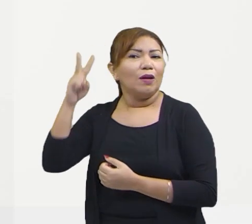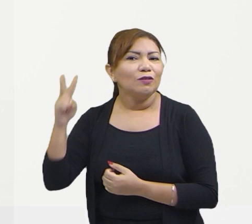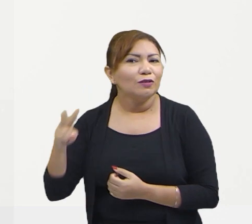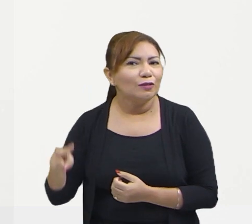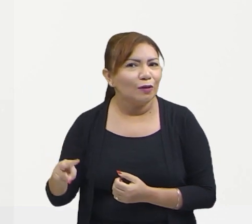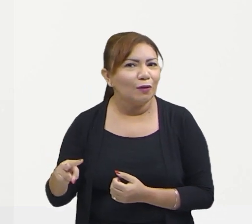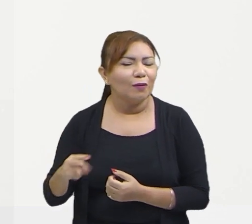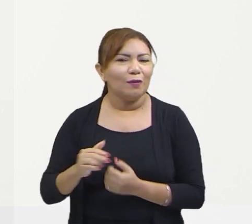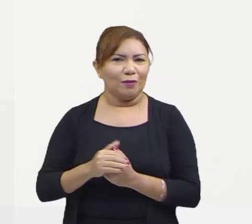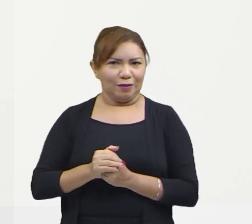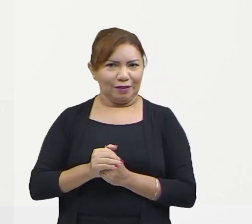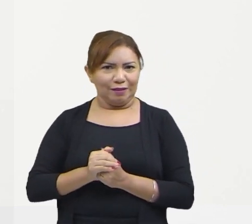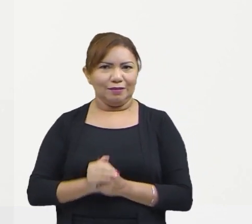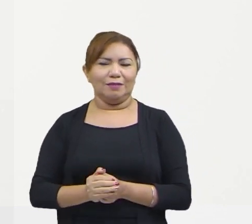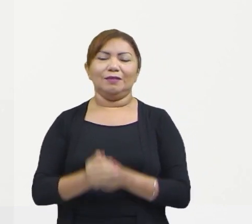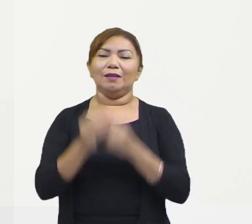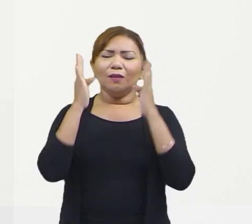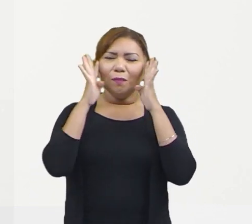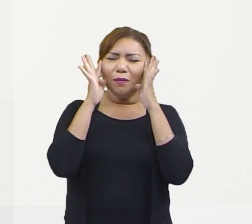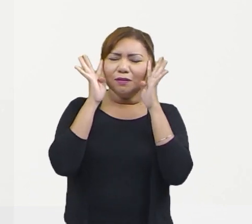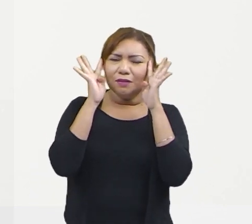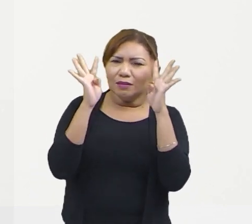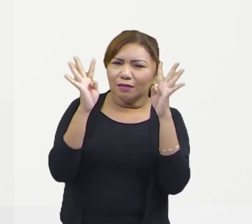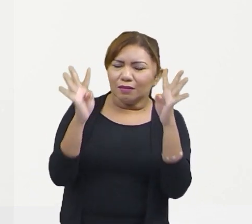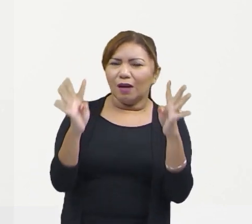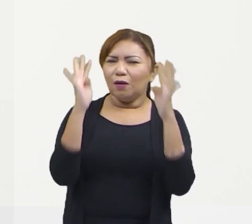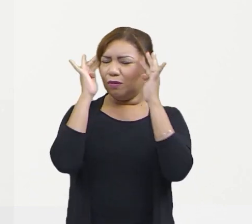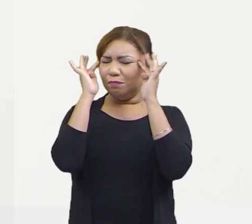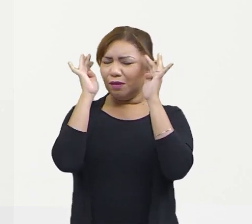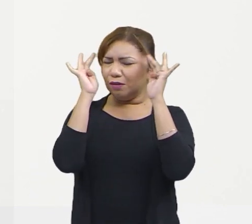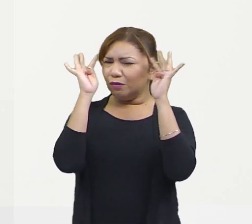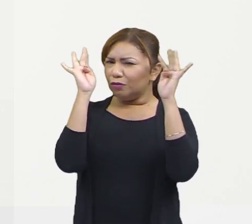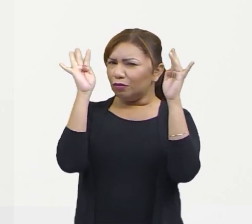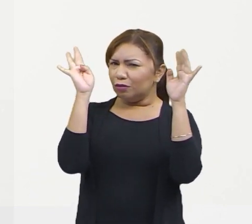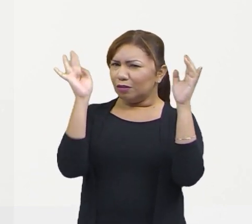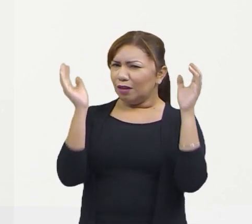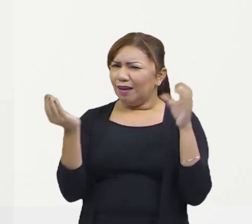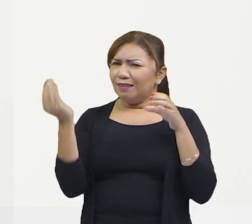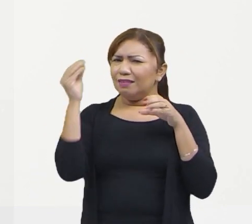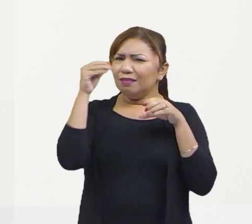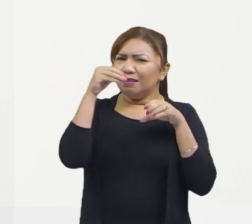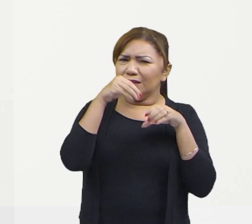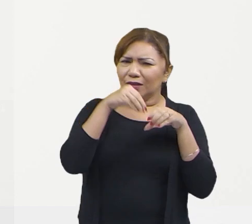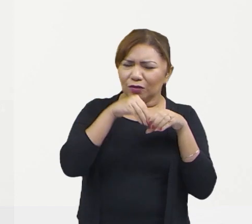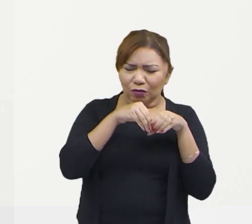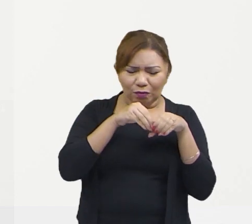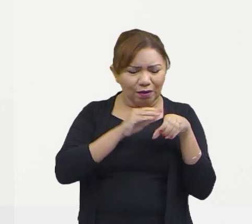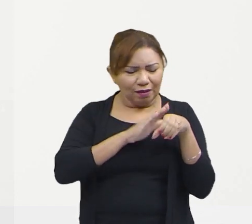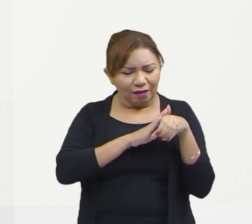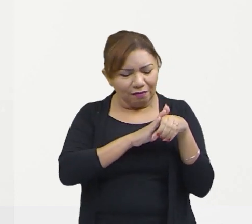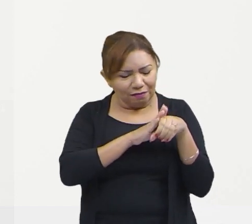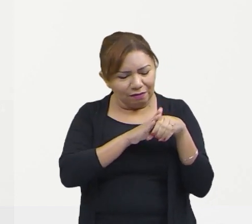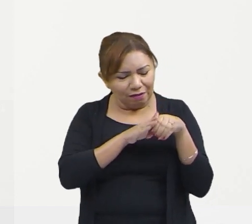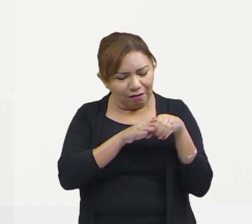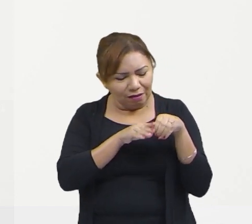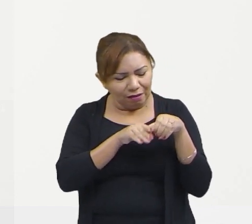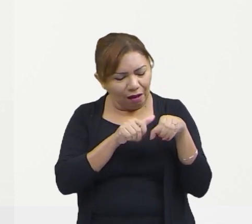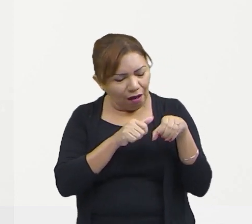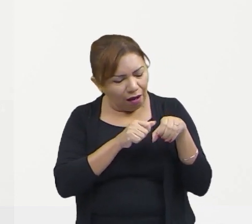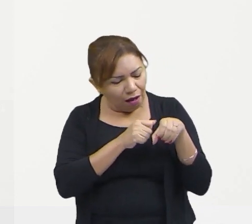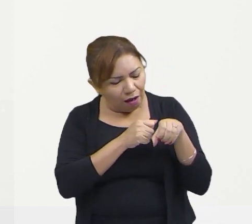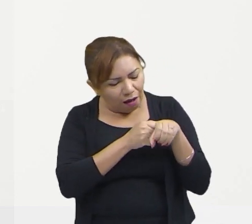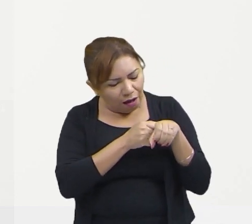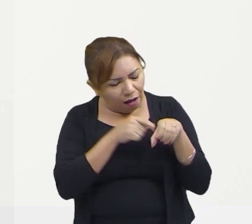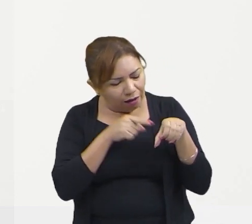lá? Feche os olhinhos. Se imagine dentro de uma caverna. Há muito tempo